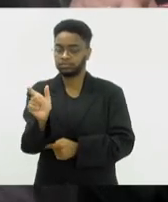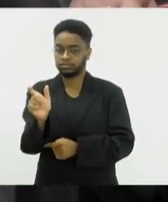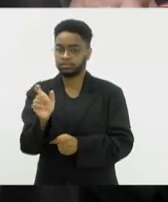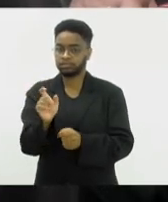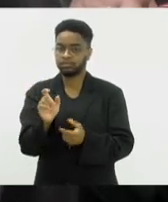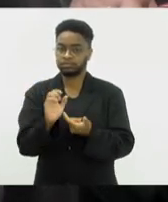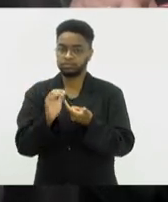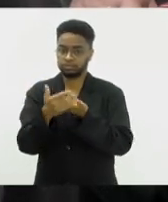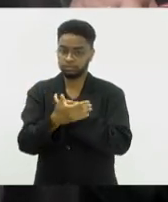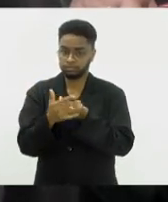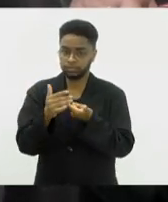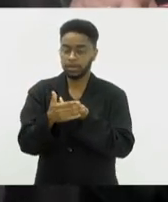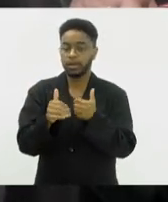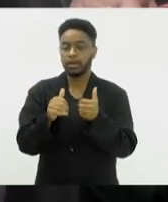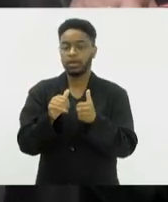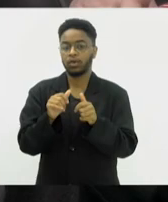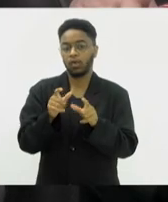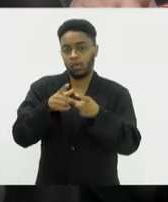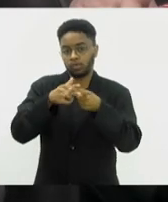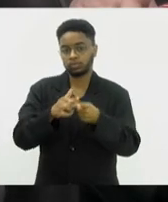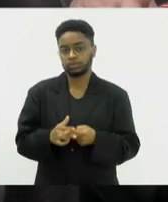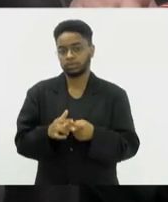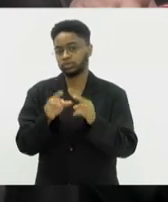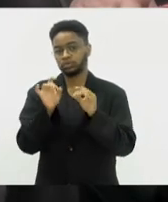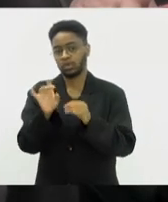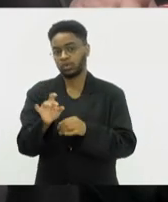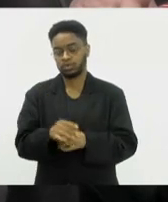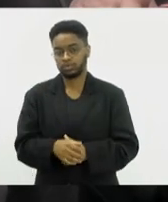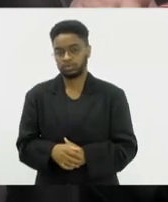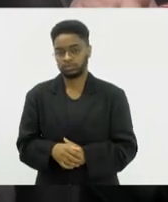Ele acerta apenas as nomenclaturas.